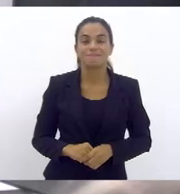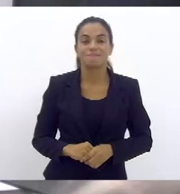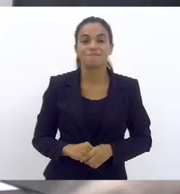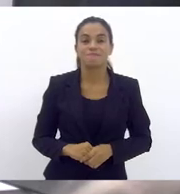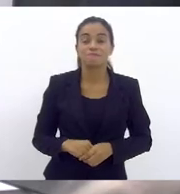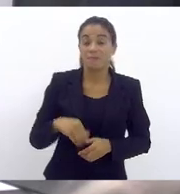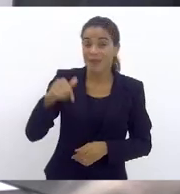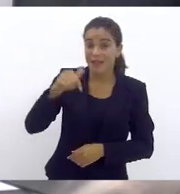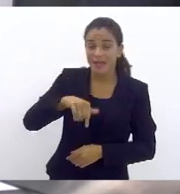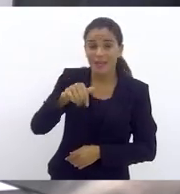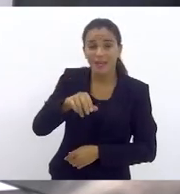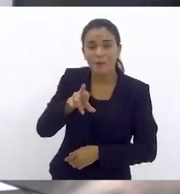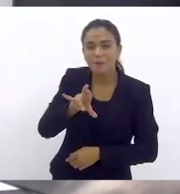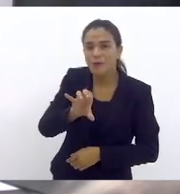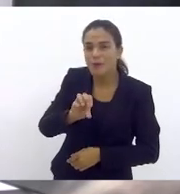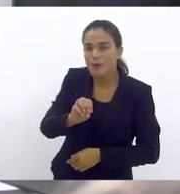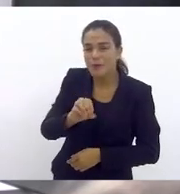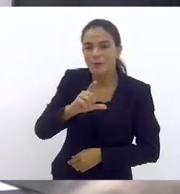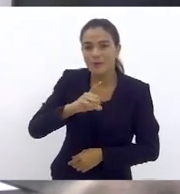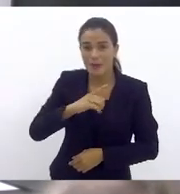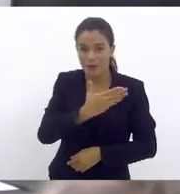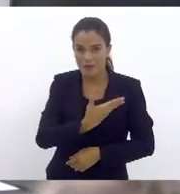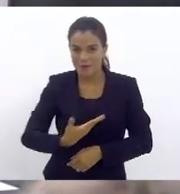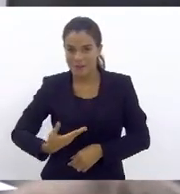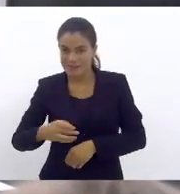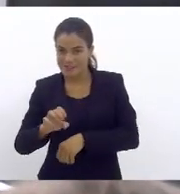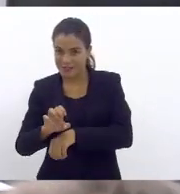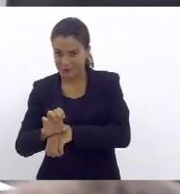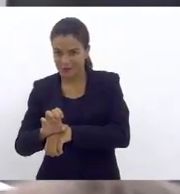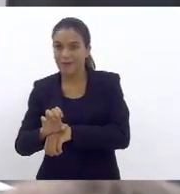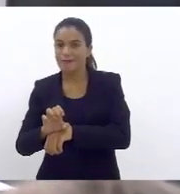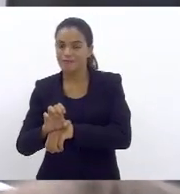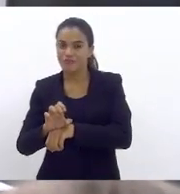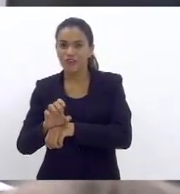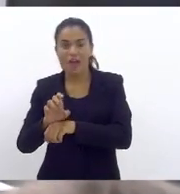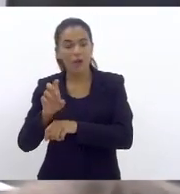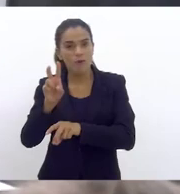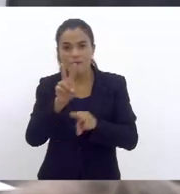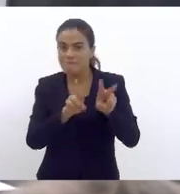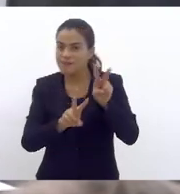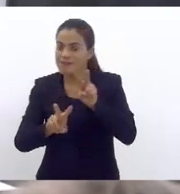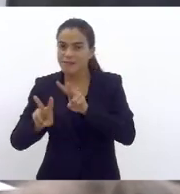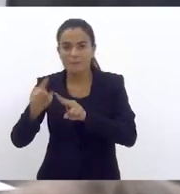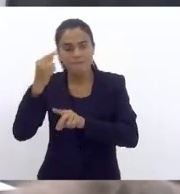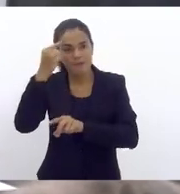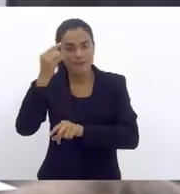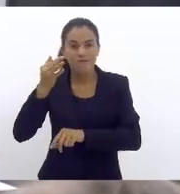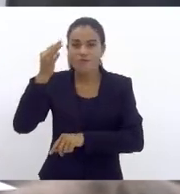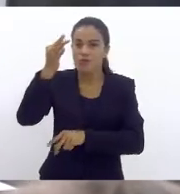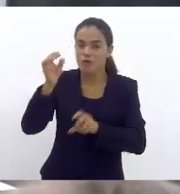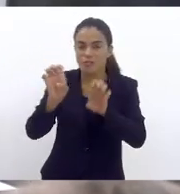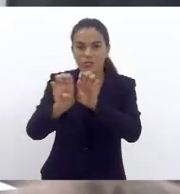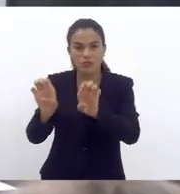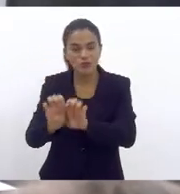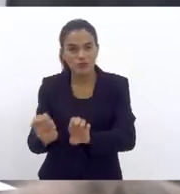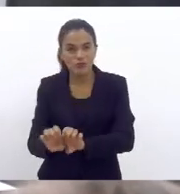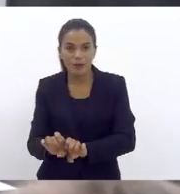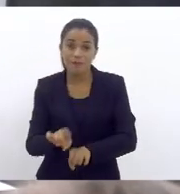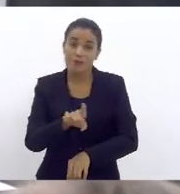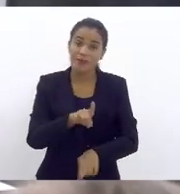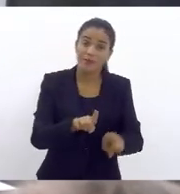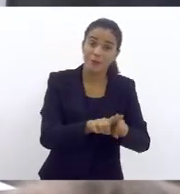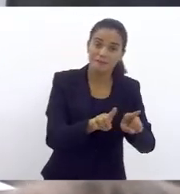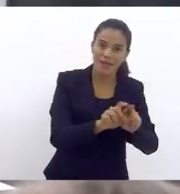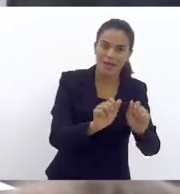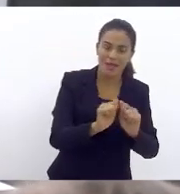e aqui no rio se você tem de um lado o governo estadual já com essa visão estruturada E você tem o legislativo já com